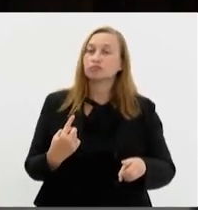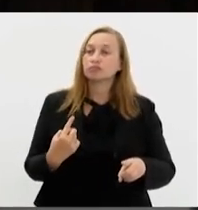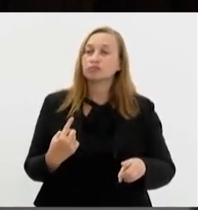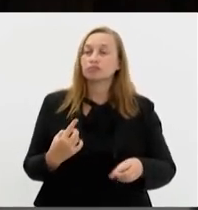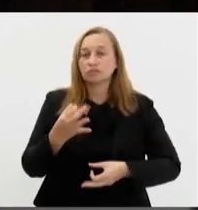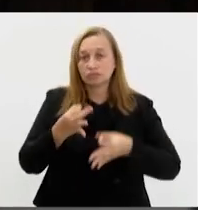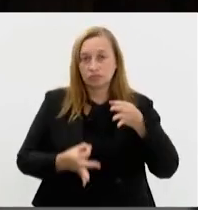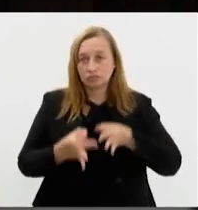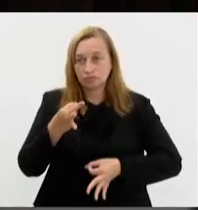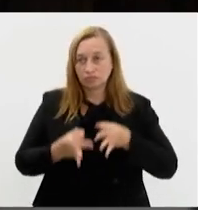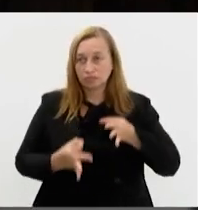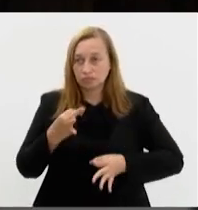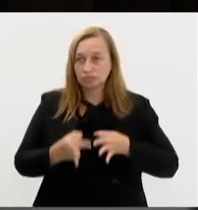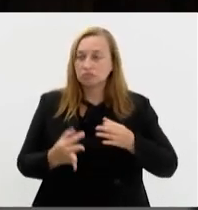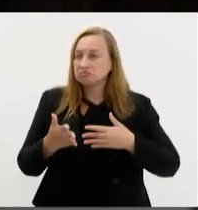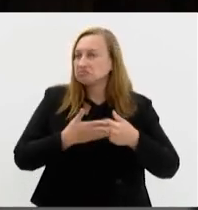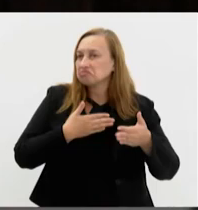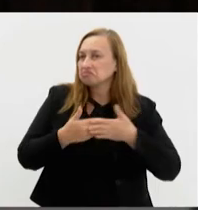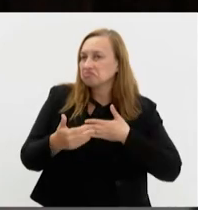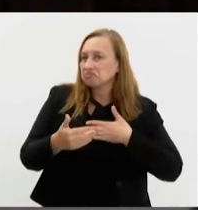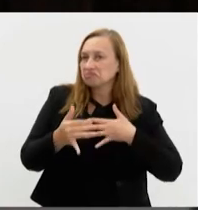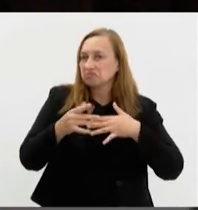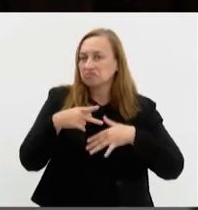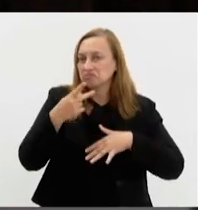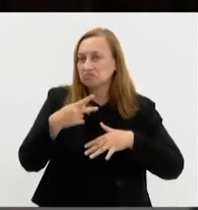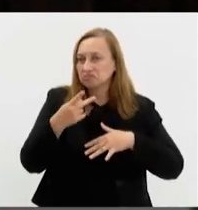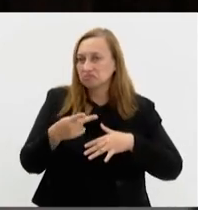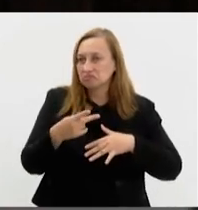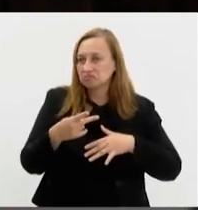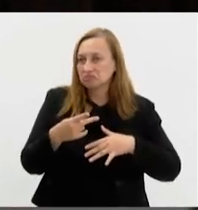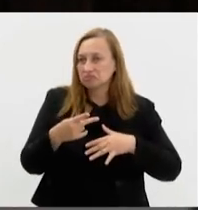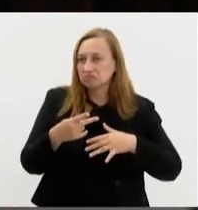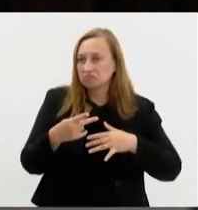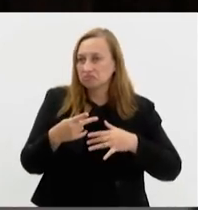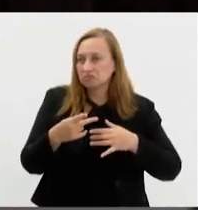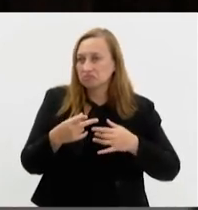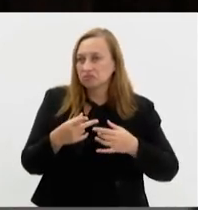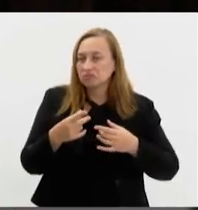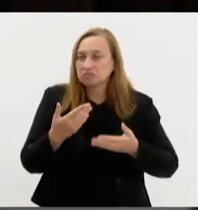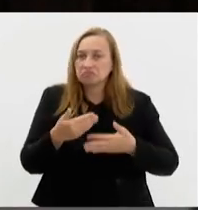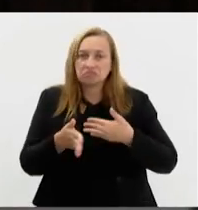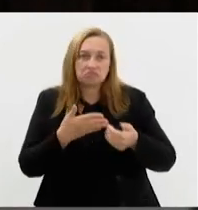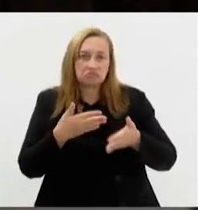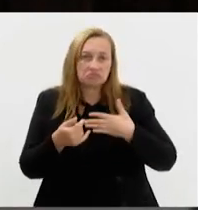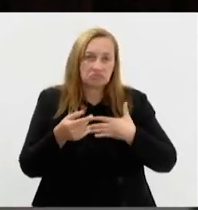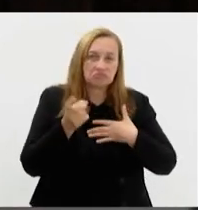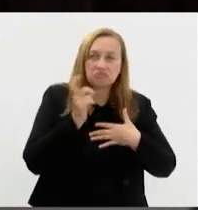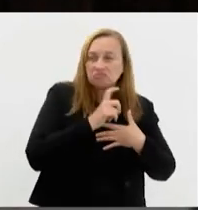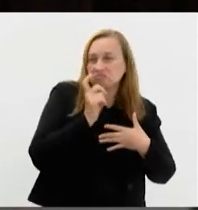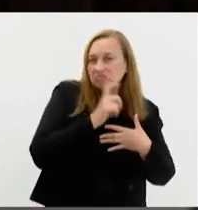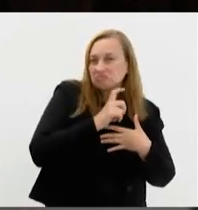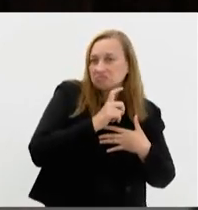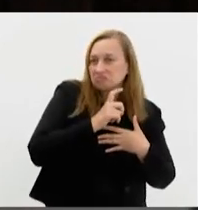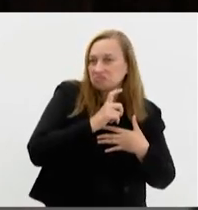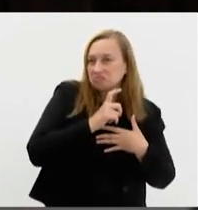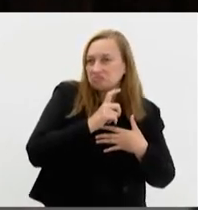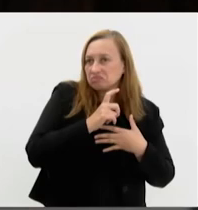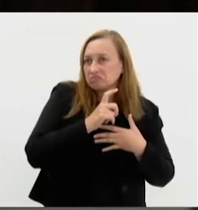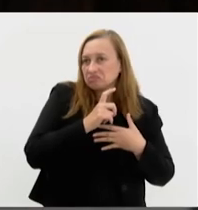Justiça Será que qualquer afirmação contra fática qualquer mentira qualquer tipo de